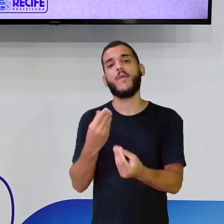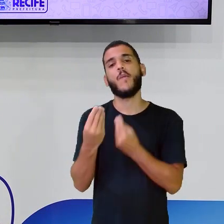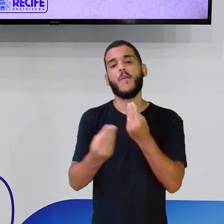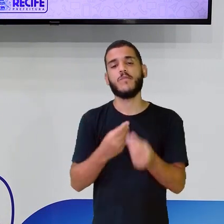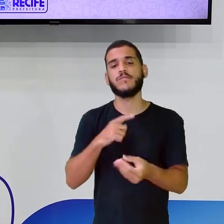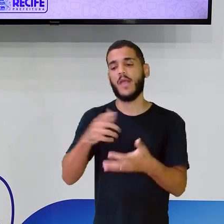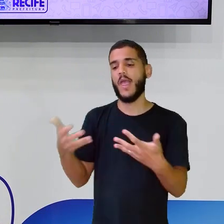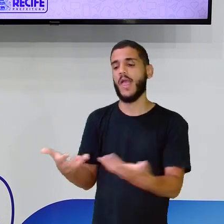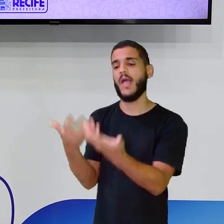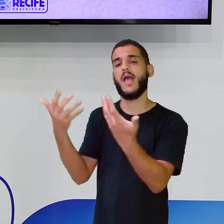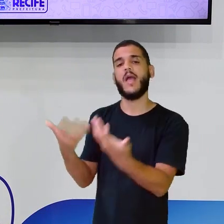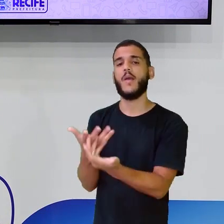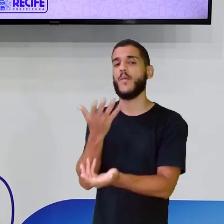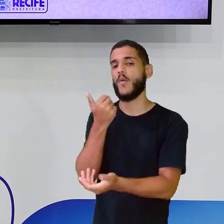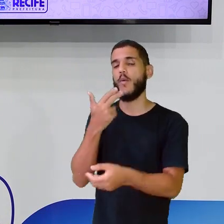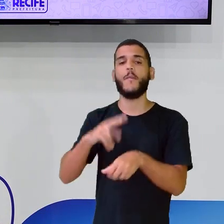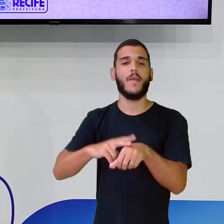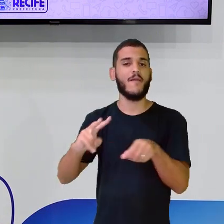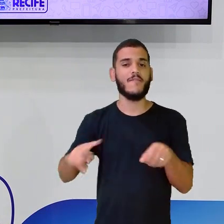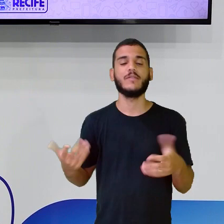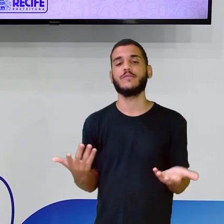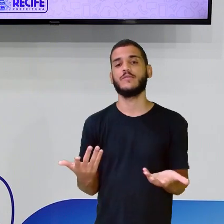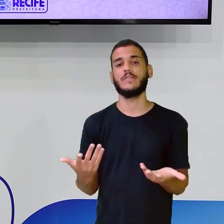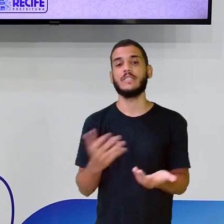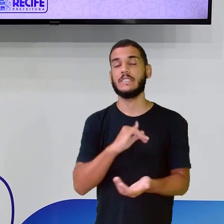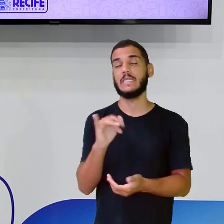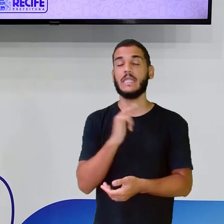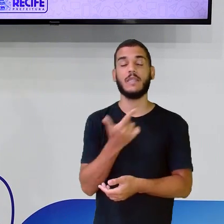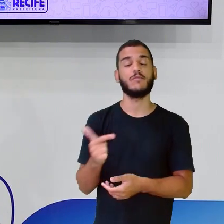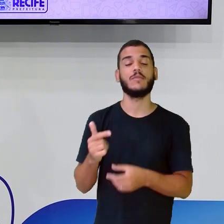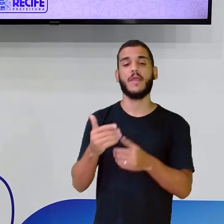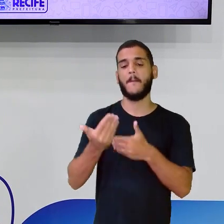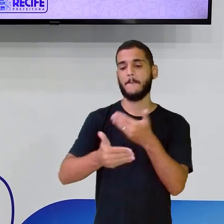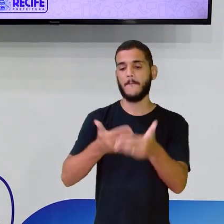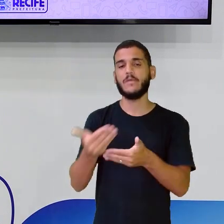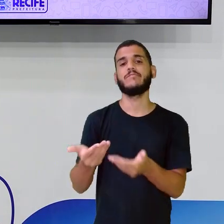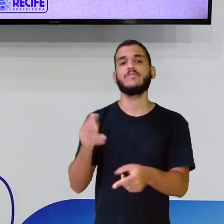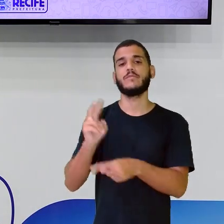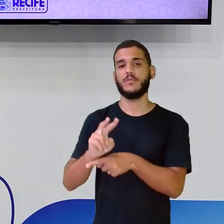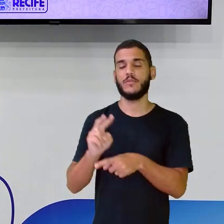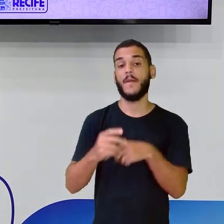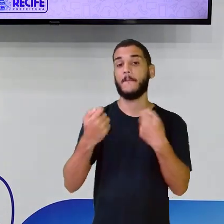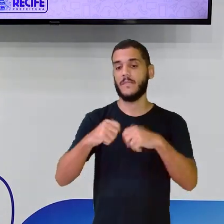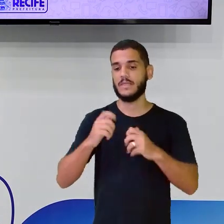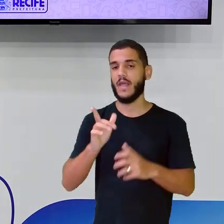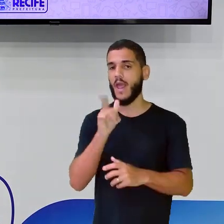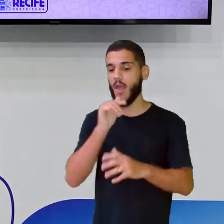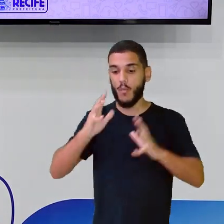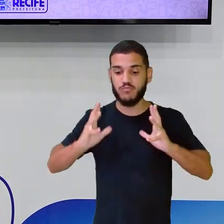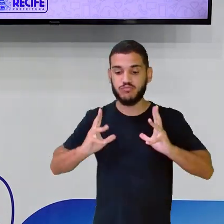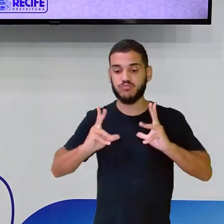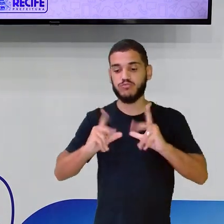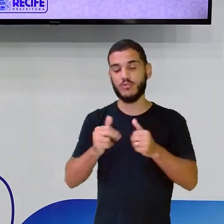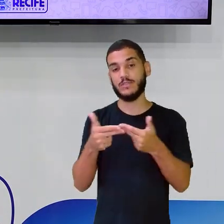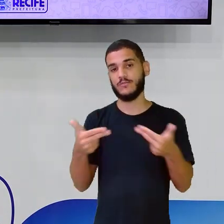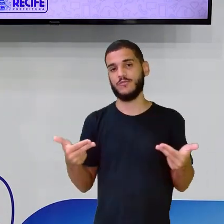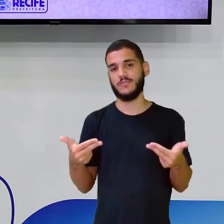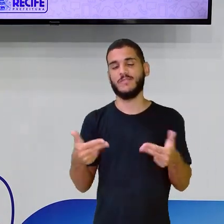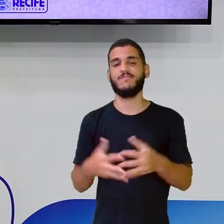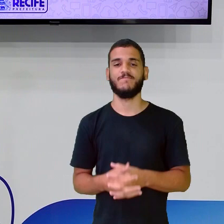existe um processo de irrigação? Resumindo, a gente precisa da água para tudo,